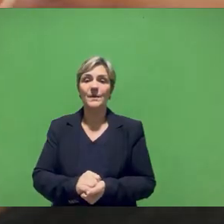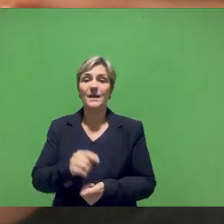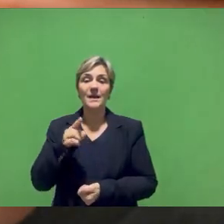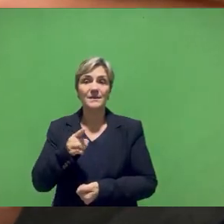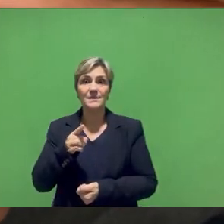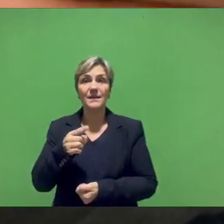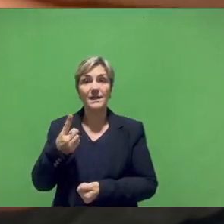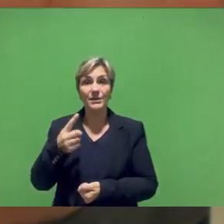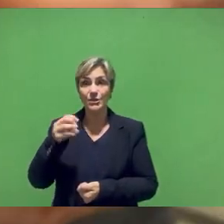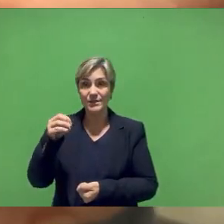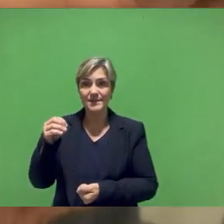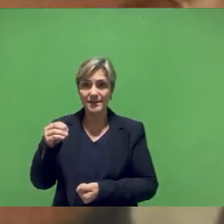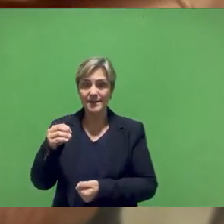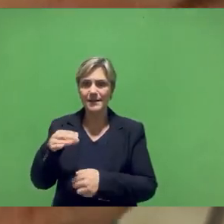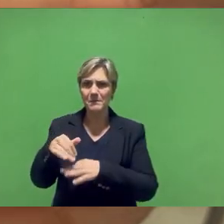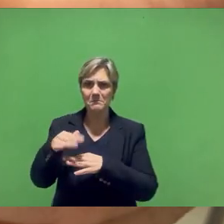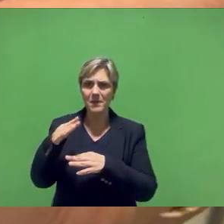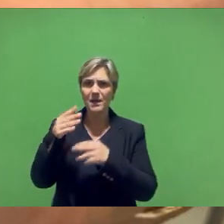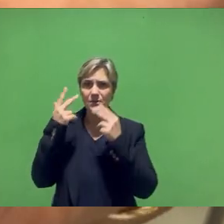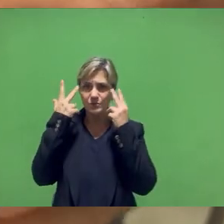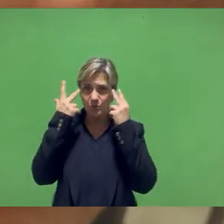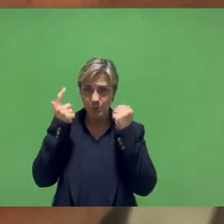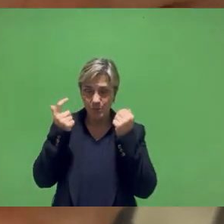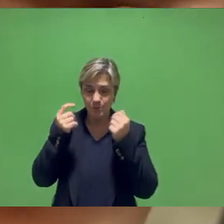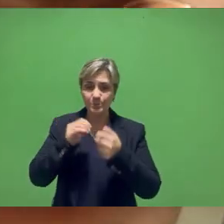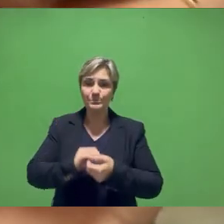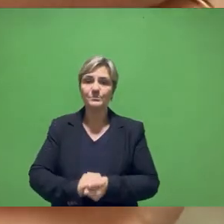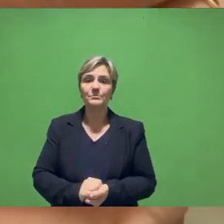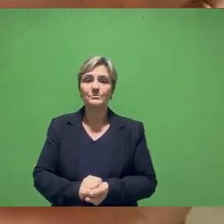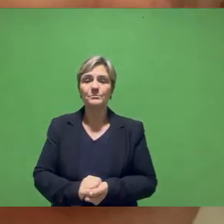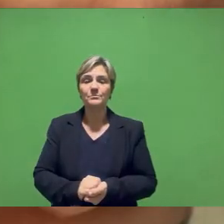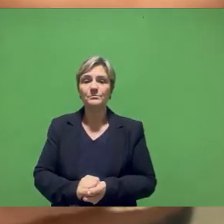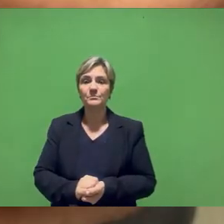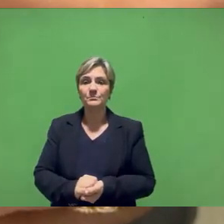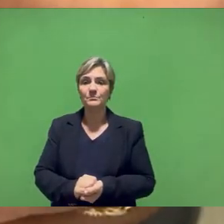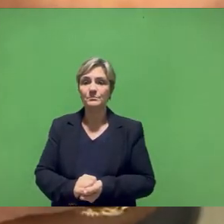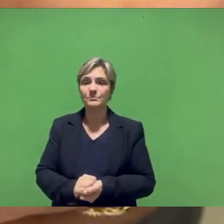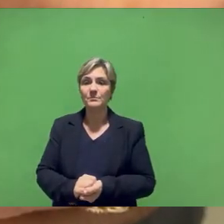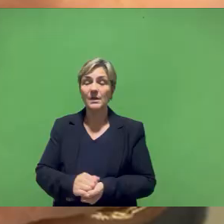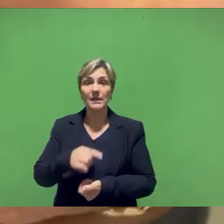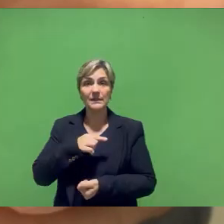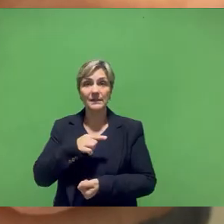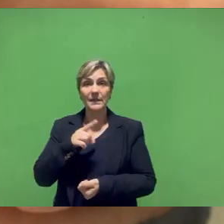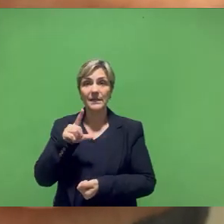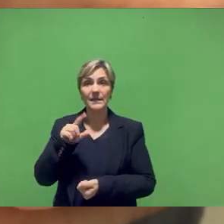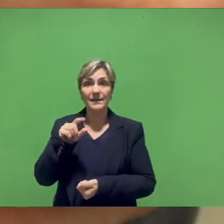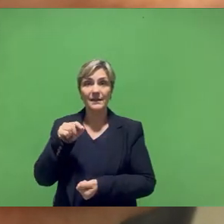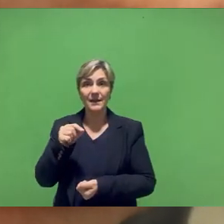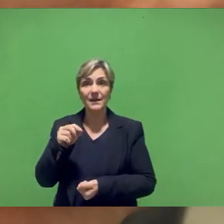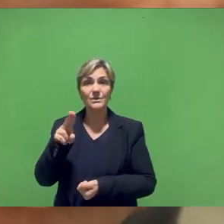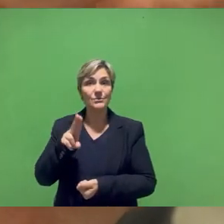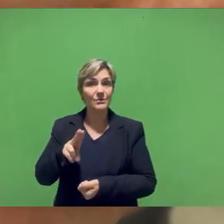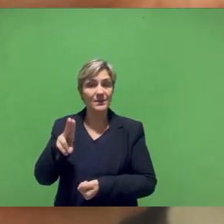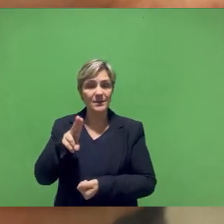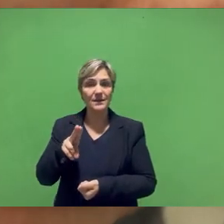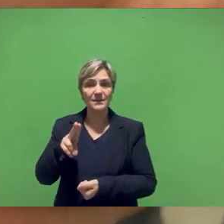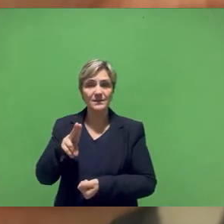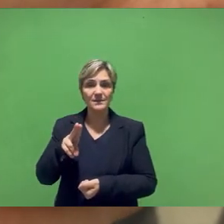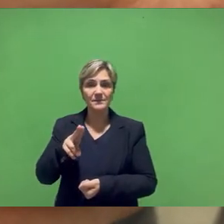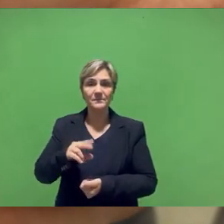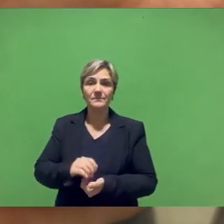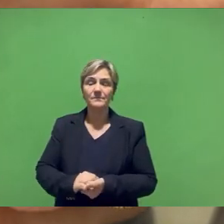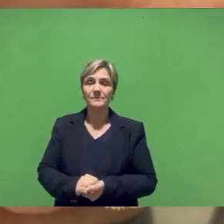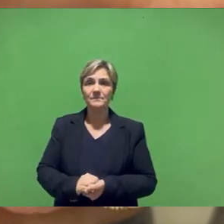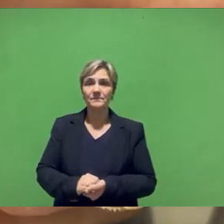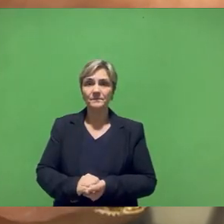a de 100, que é a mais comum. Aqui tem 10 unidades, tá?